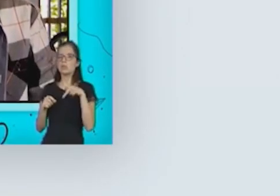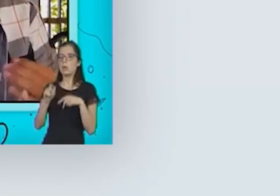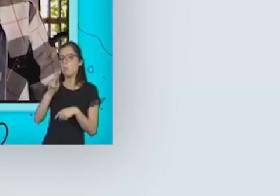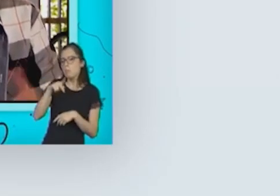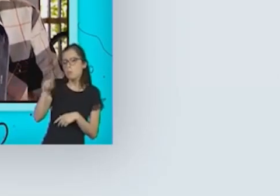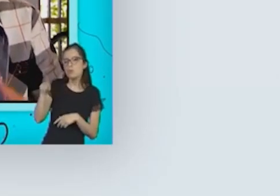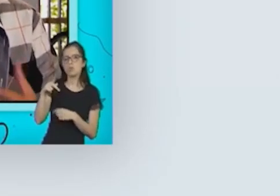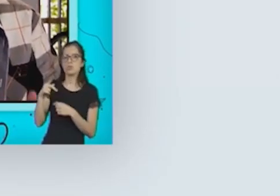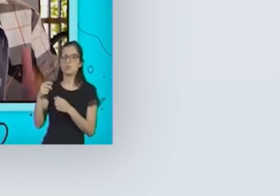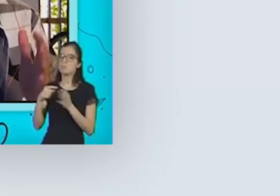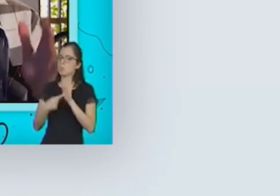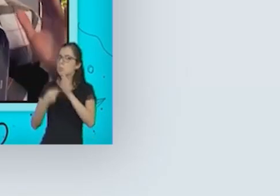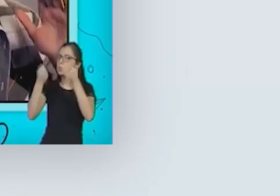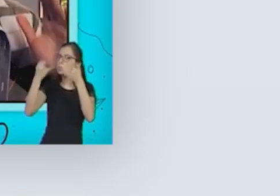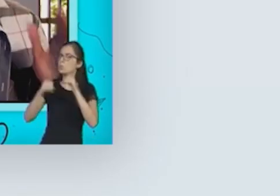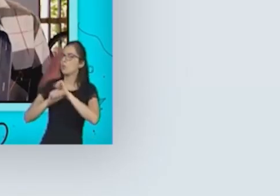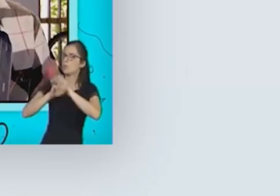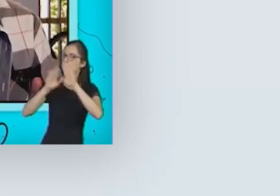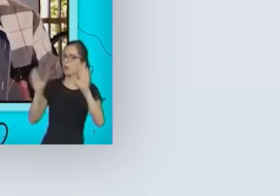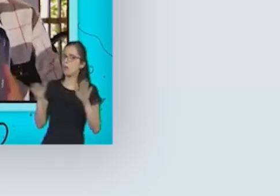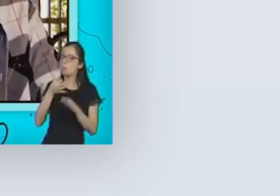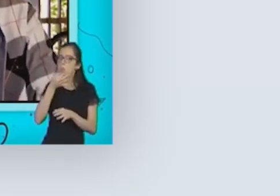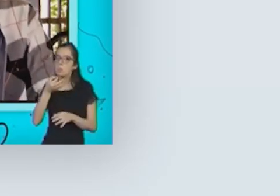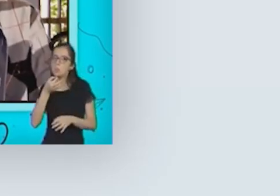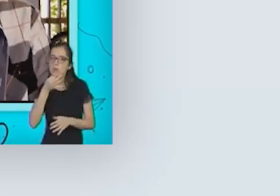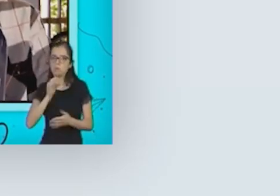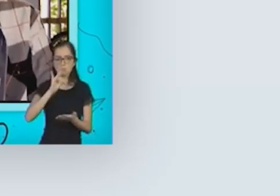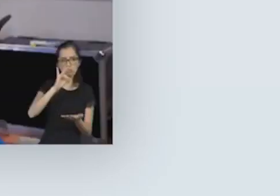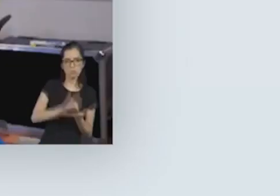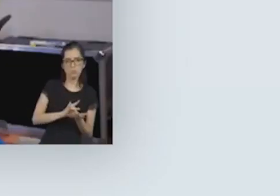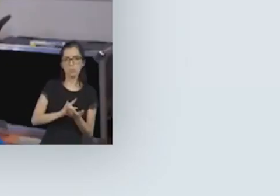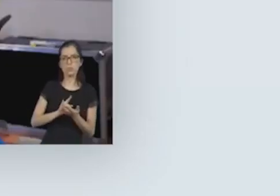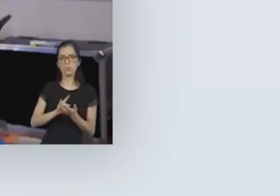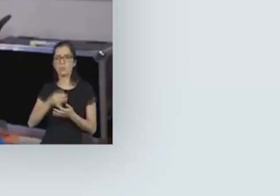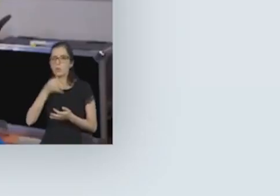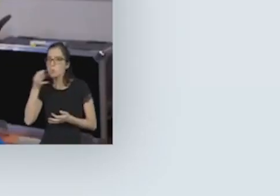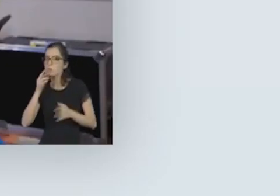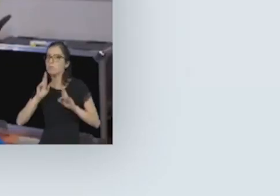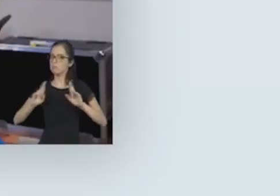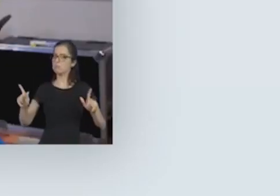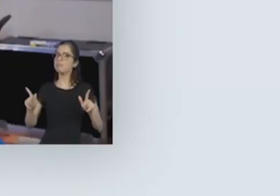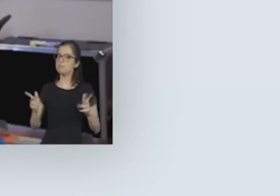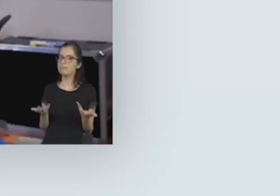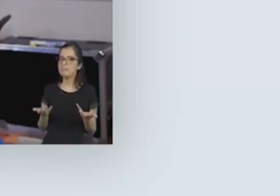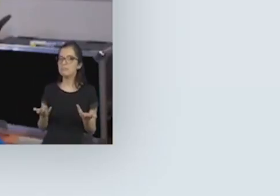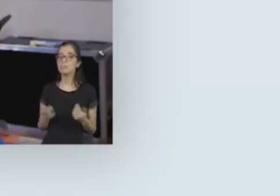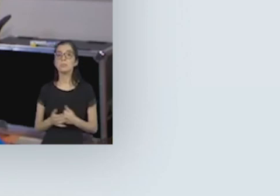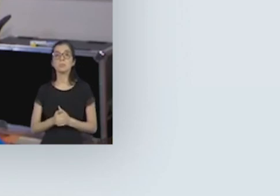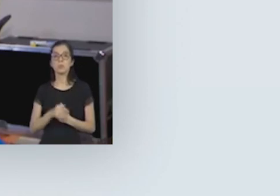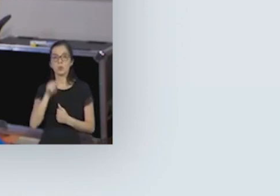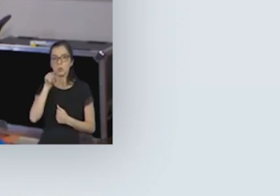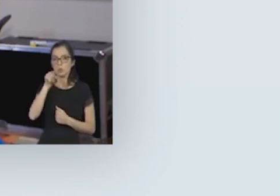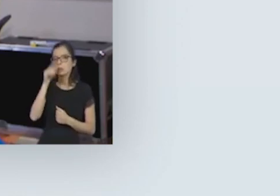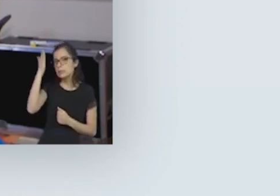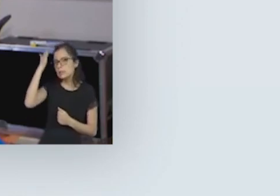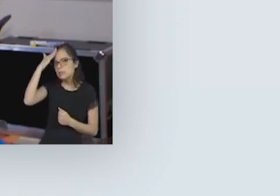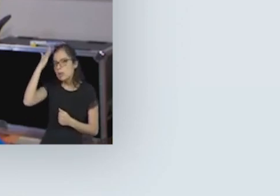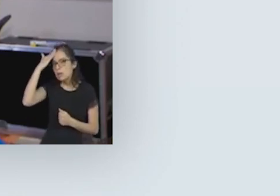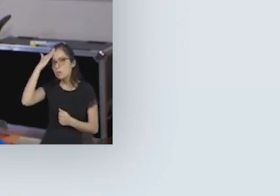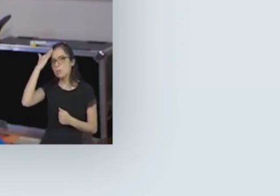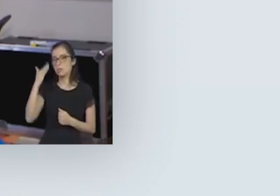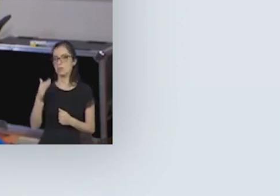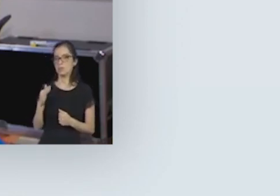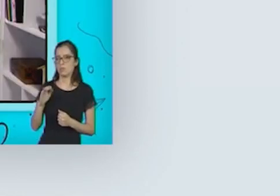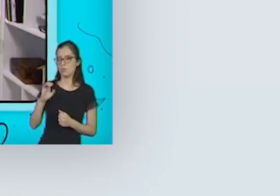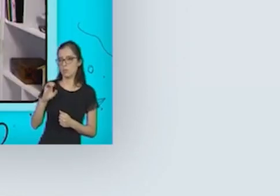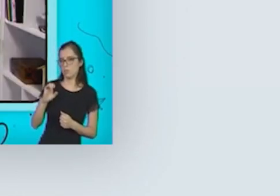Noslen é perfeita para mostrar a diferença entre fato e opinião. Agora, Dani, você sabe que o Érico é muito